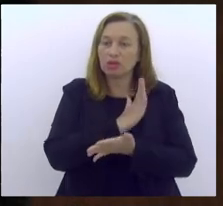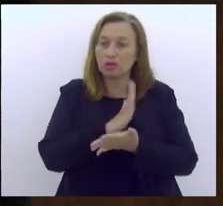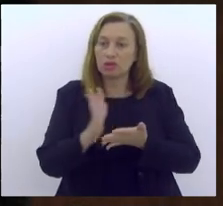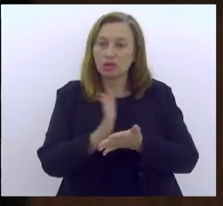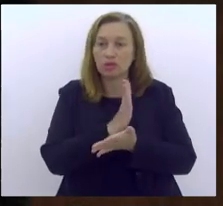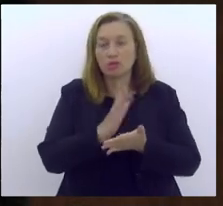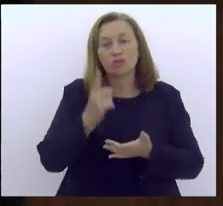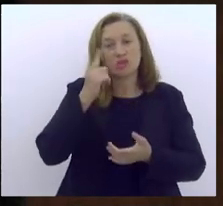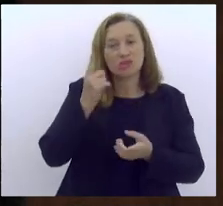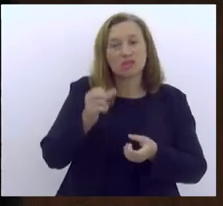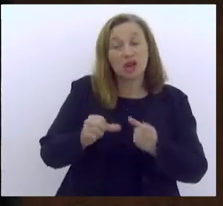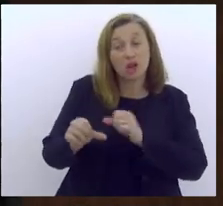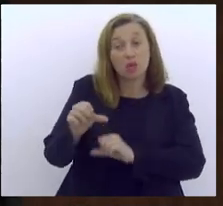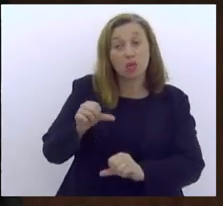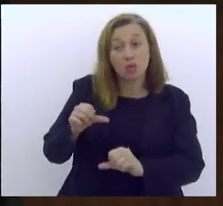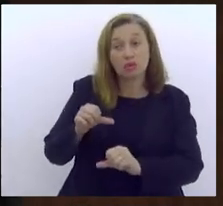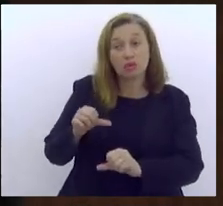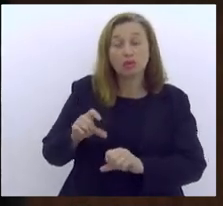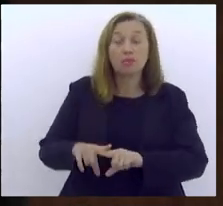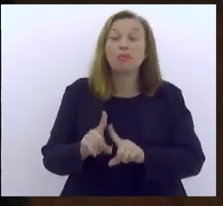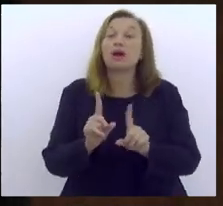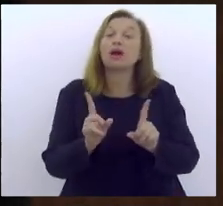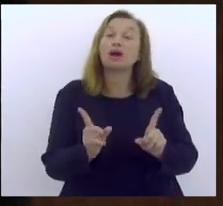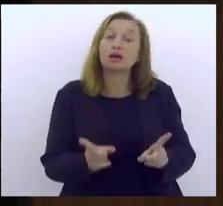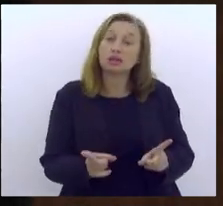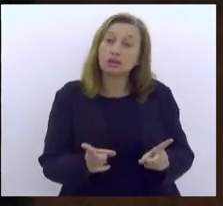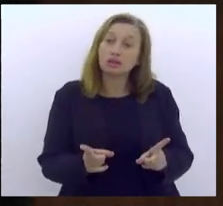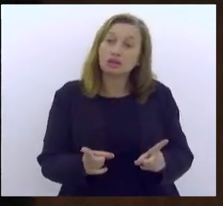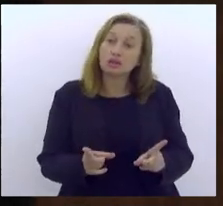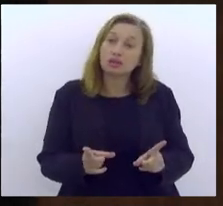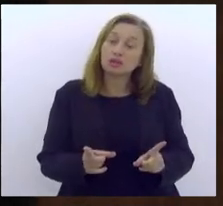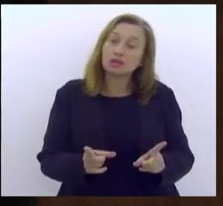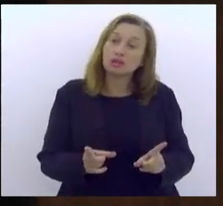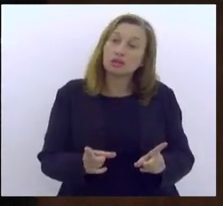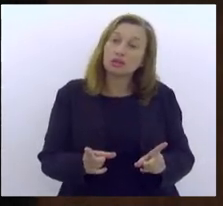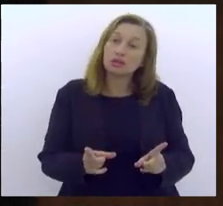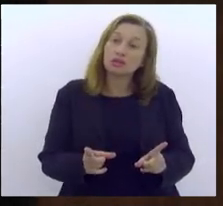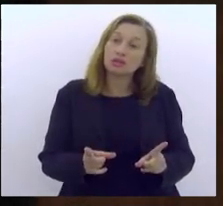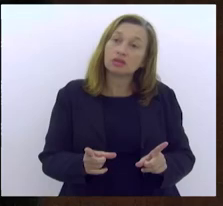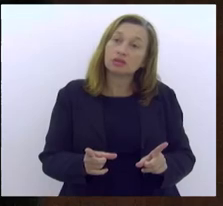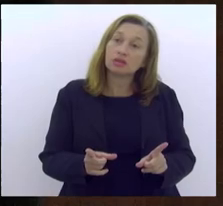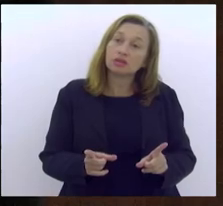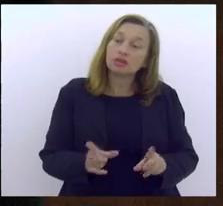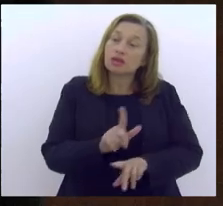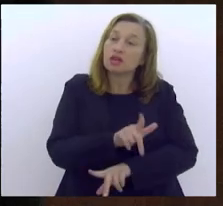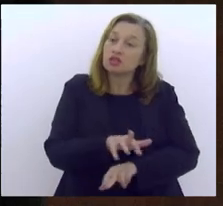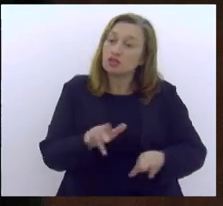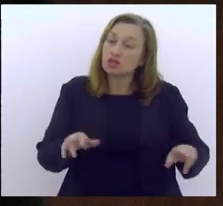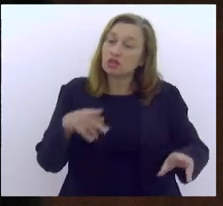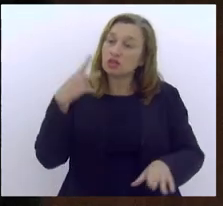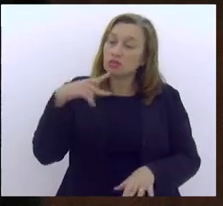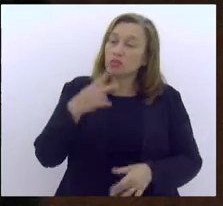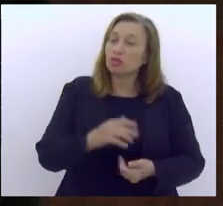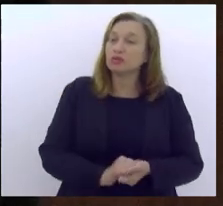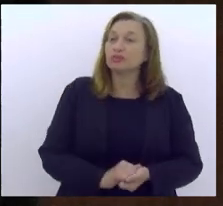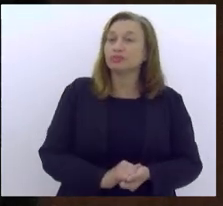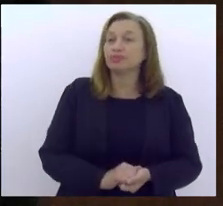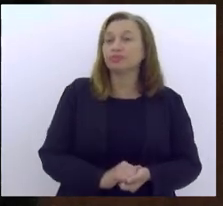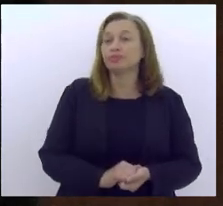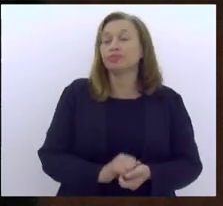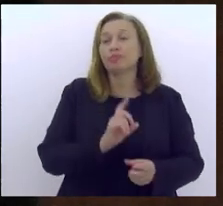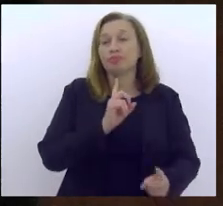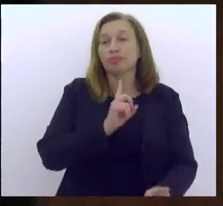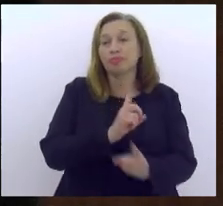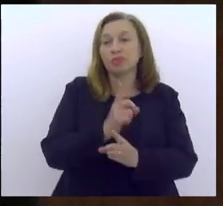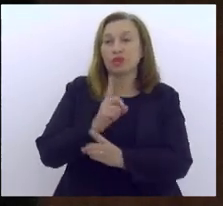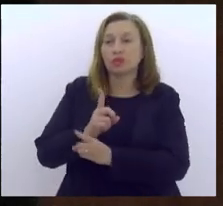convergir, muitas vezes nós vamos divergir, mas espero que a divergência política e que a arena da política encontre